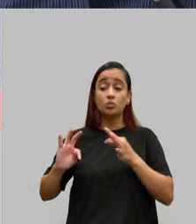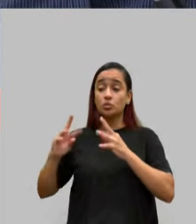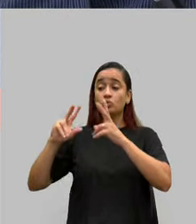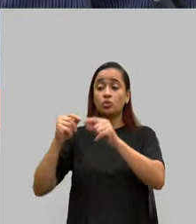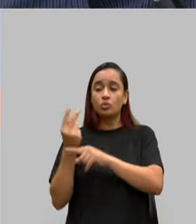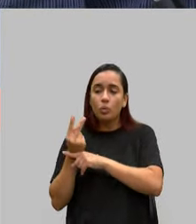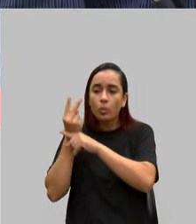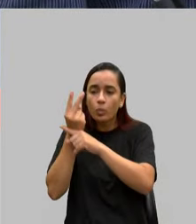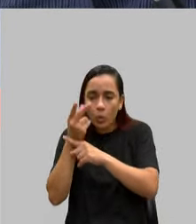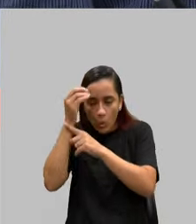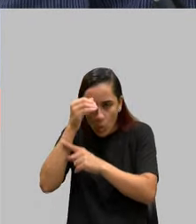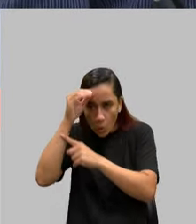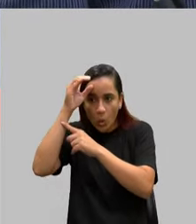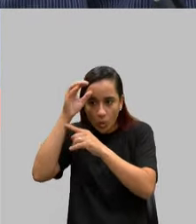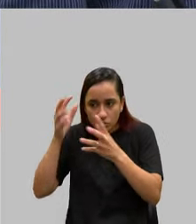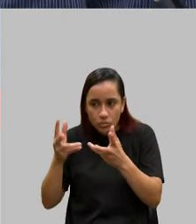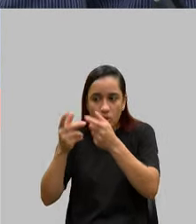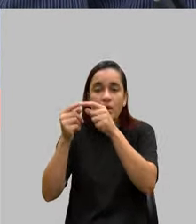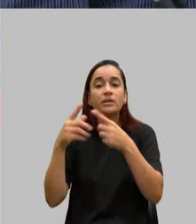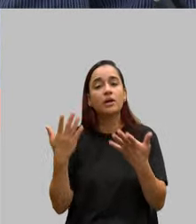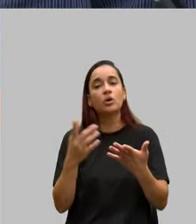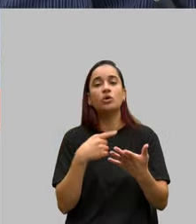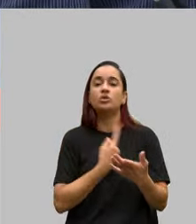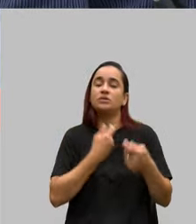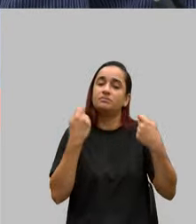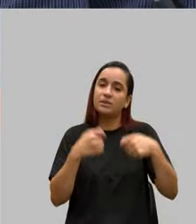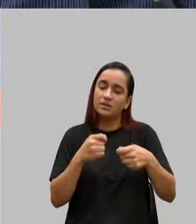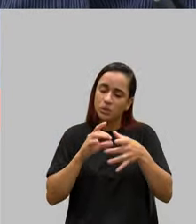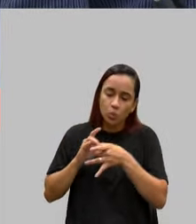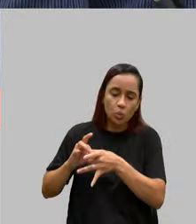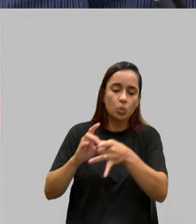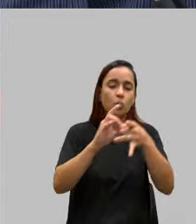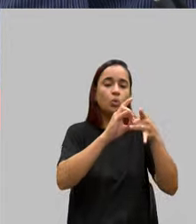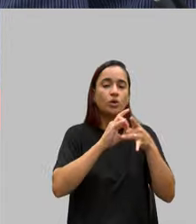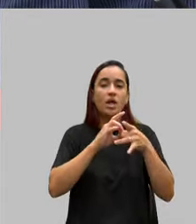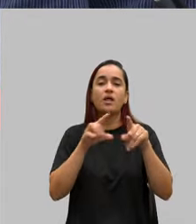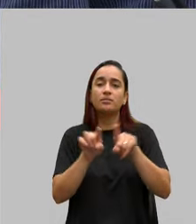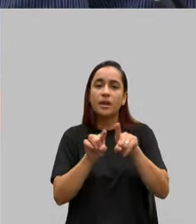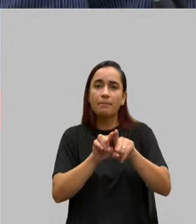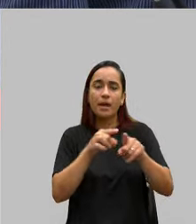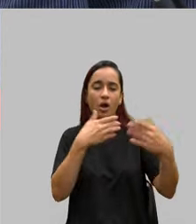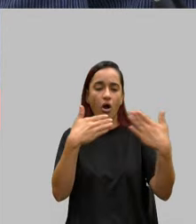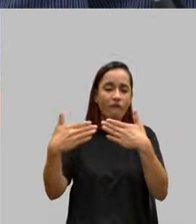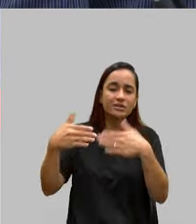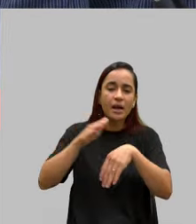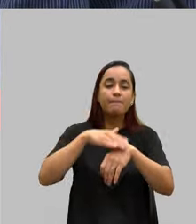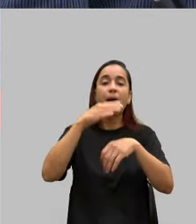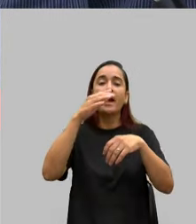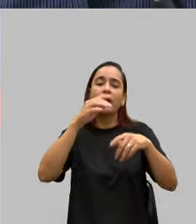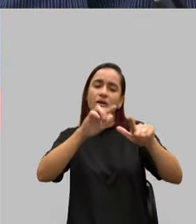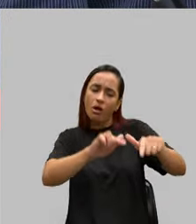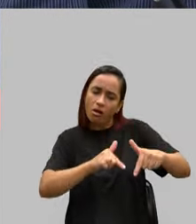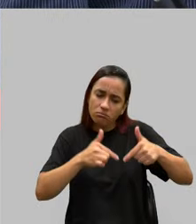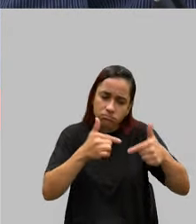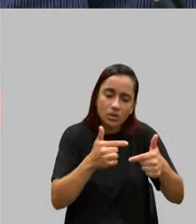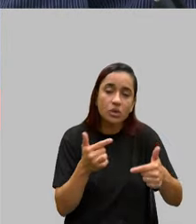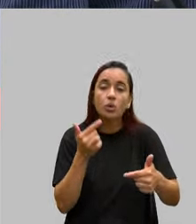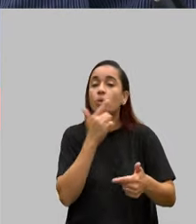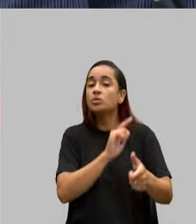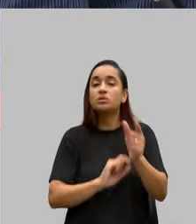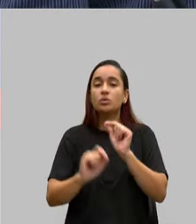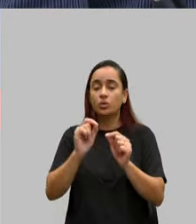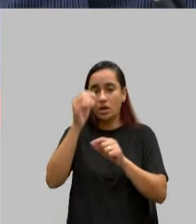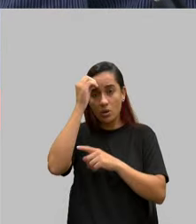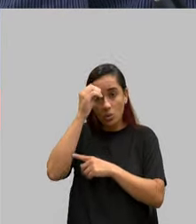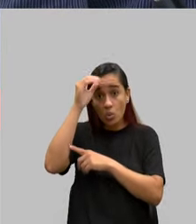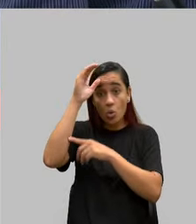precisamos nos unir precisamos conversar mais e debater mais para conseguir disseminar o conhecimento e